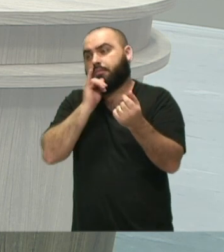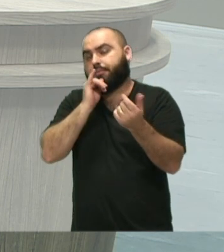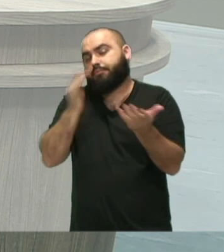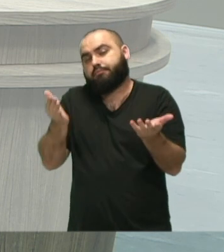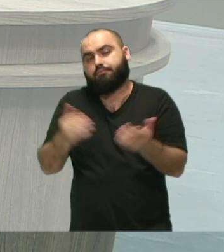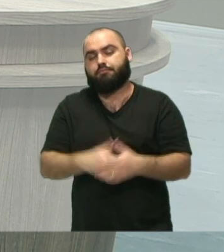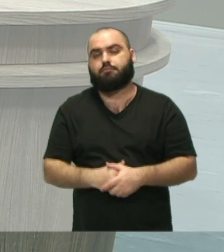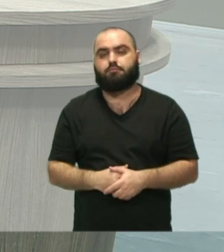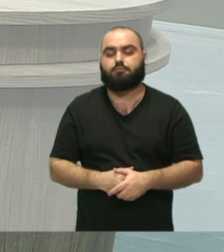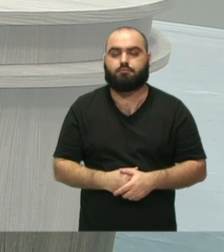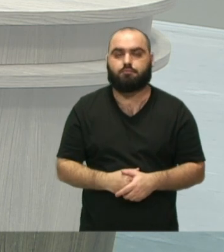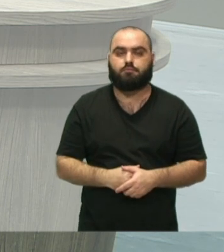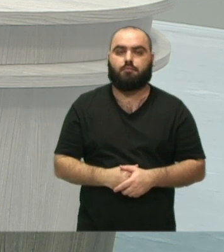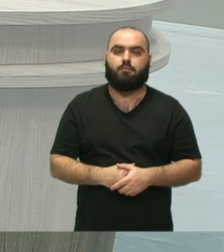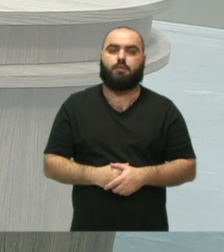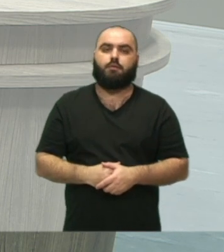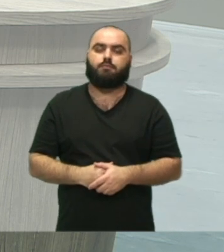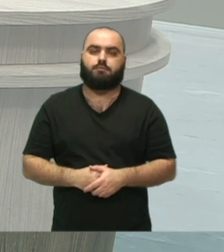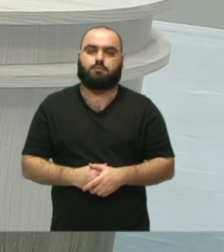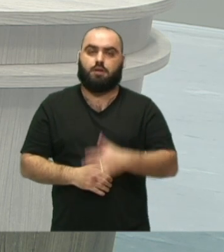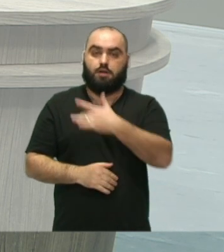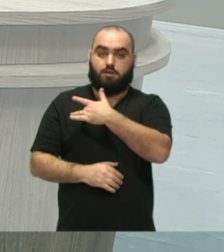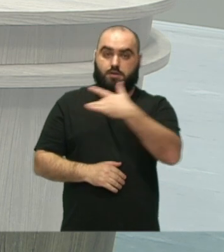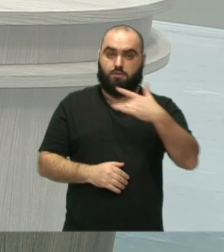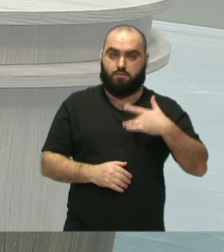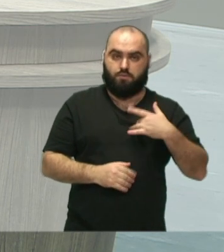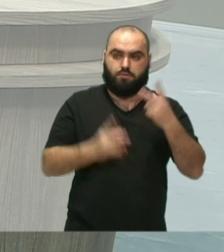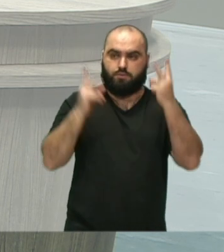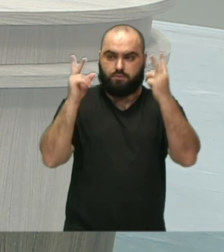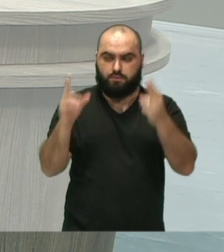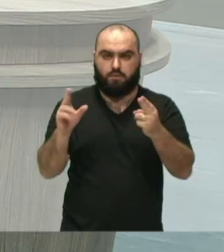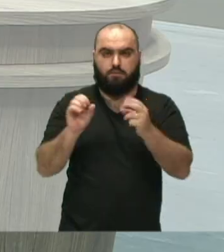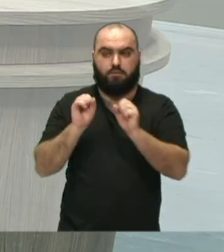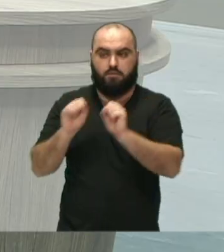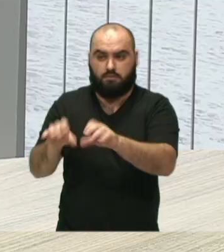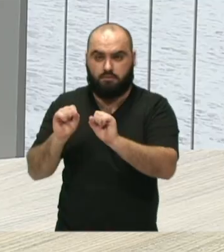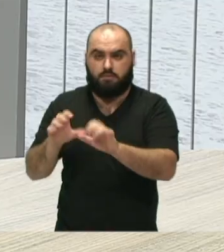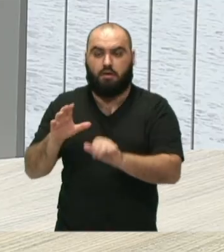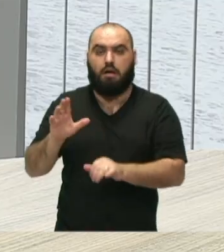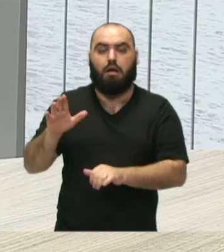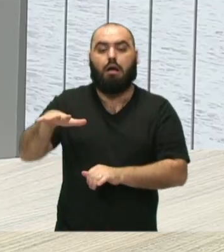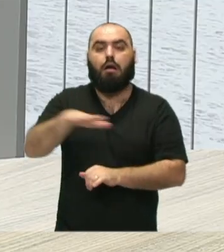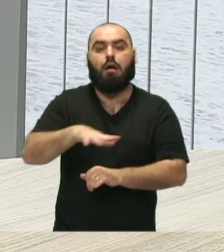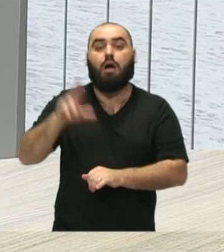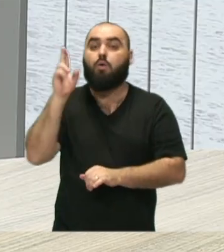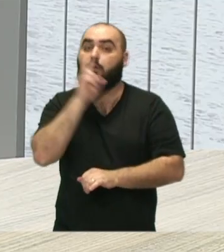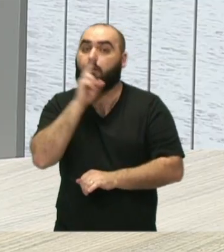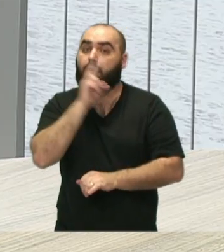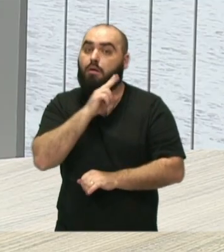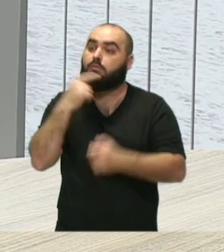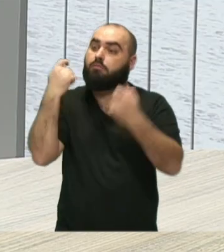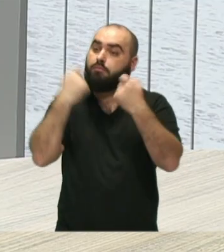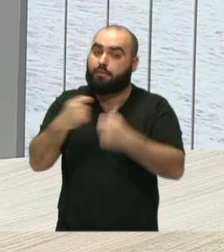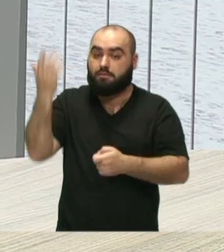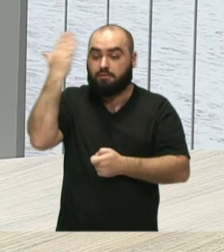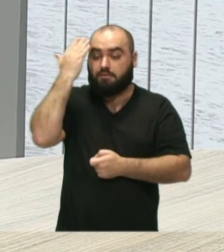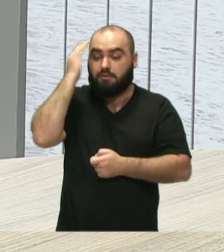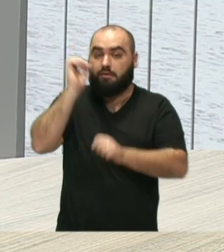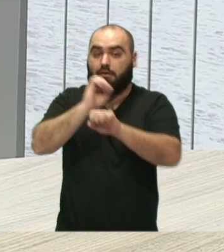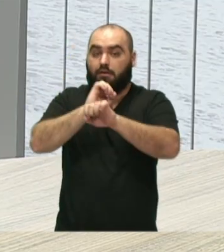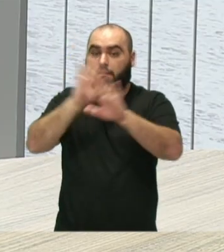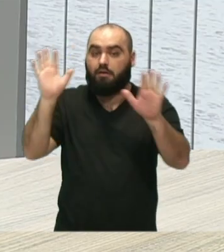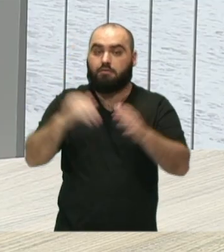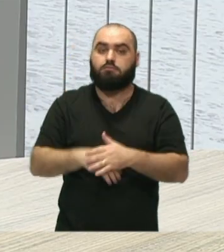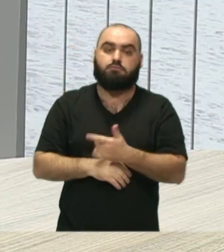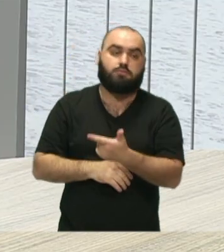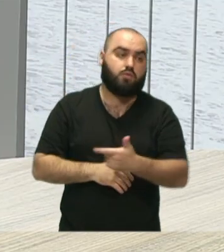exemplo. Porque o que acontece? A saúde, tal qual a educação, é uma área de urgências. Então, nós temos que entender isso enquanto uma urgência. Um outro